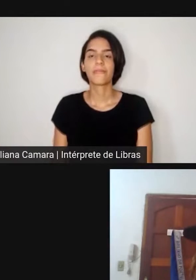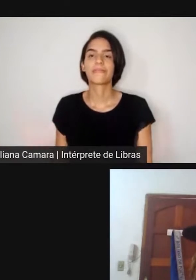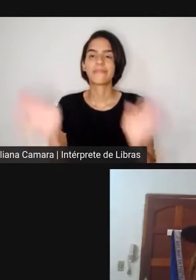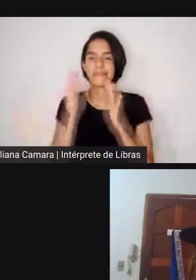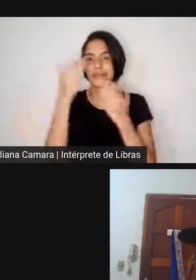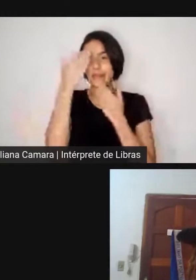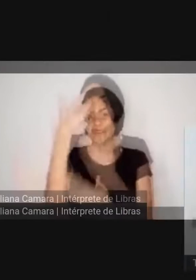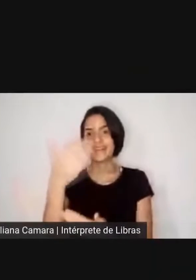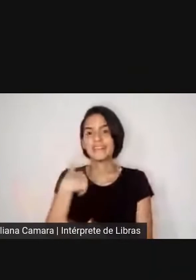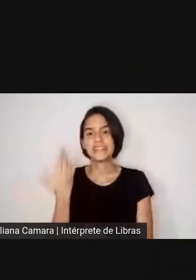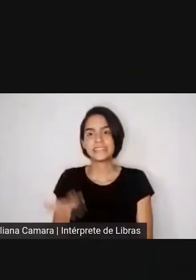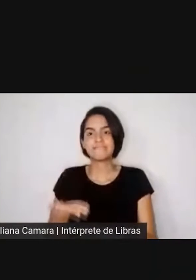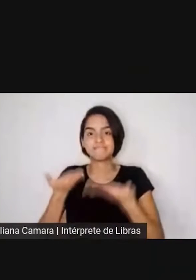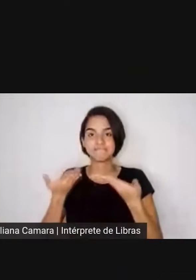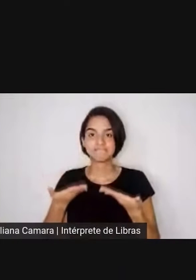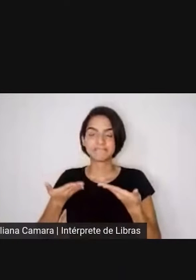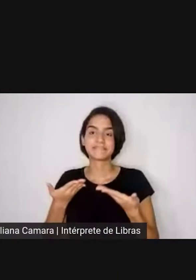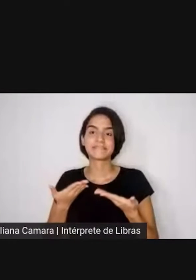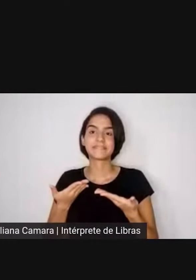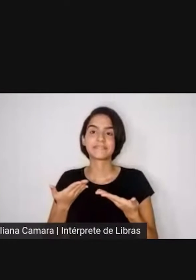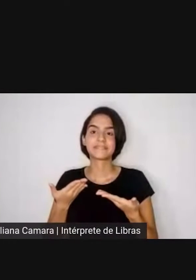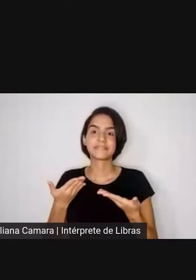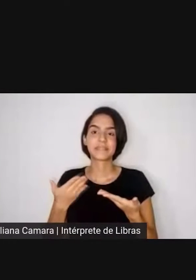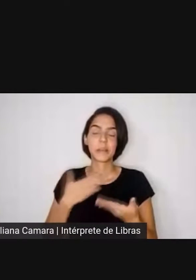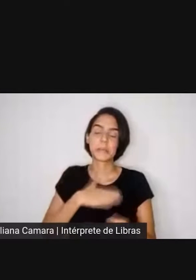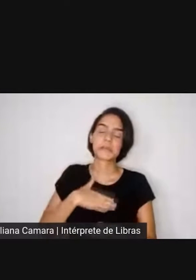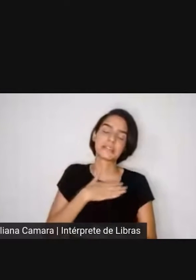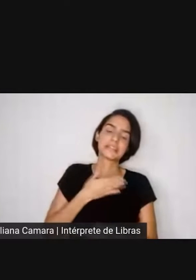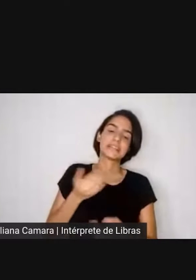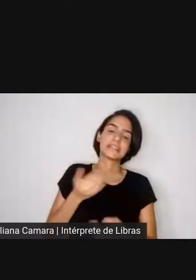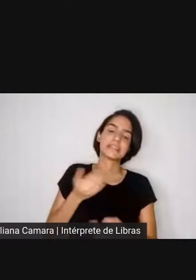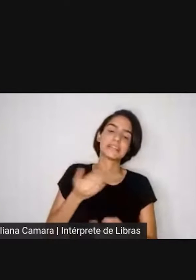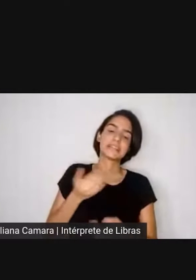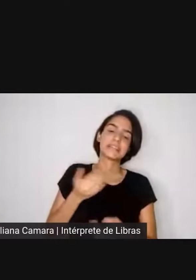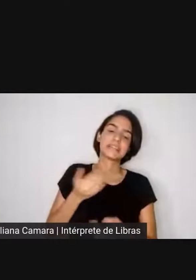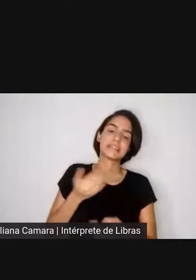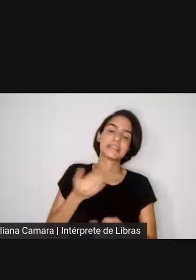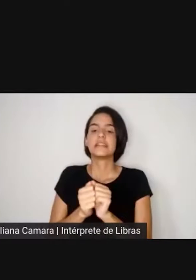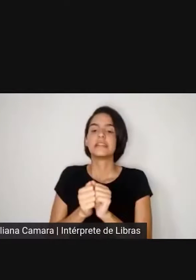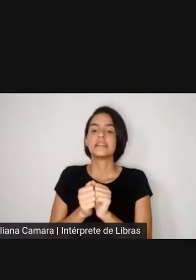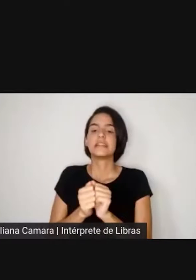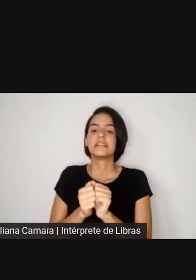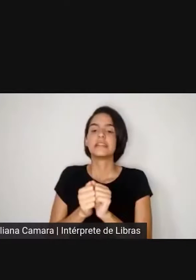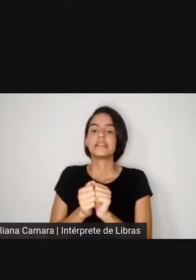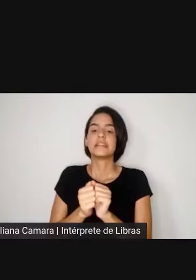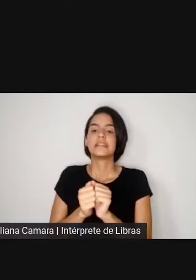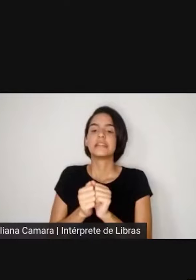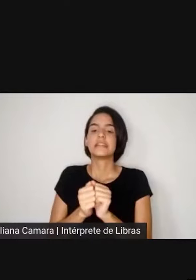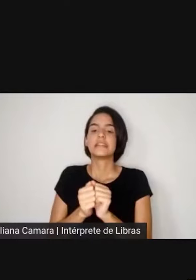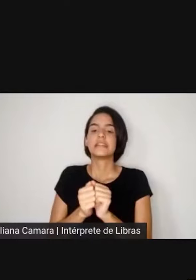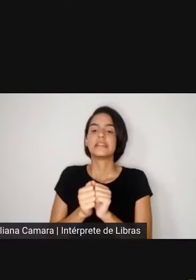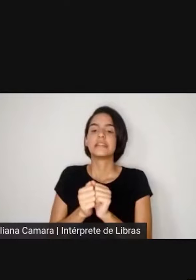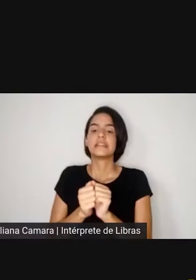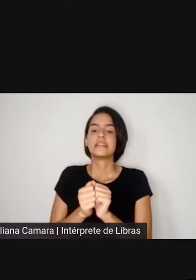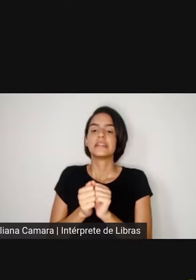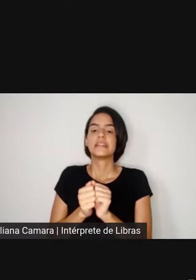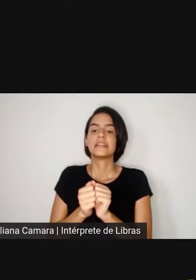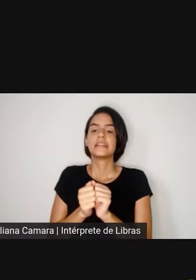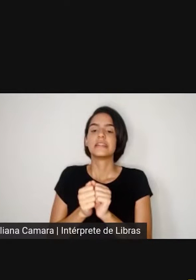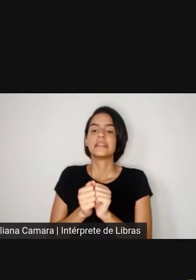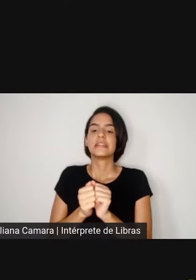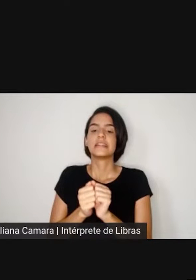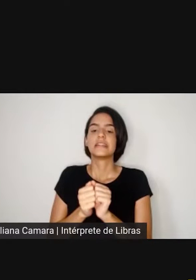estar participando dessa live. Eu sou Tarcísio Cisão, sou negro, estou